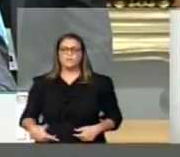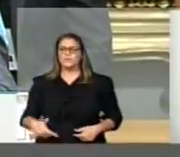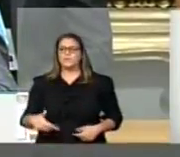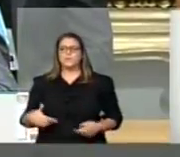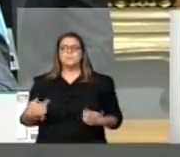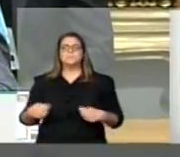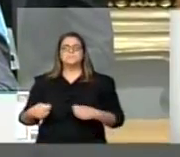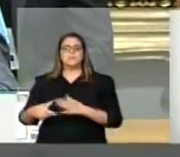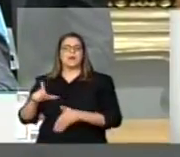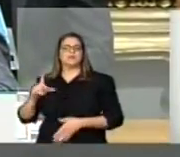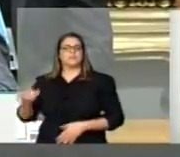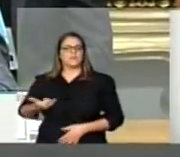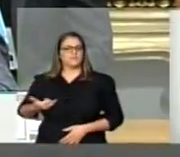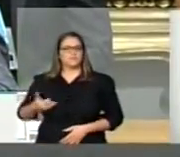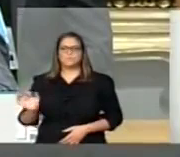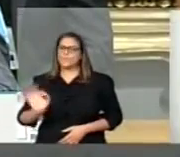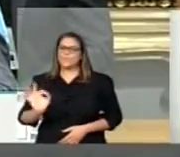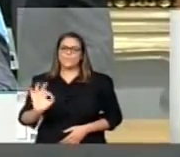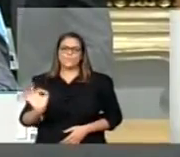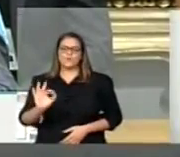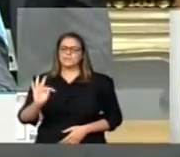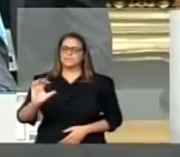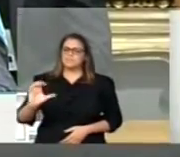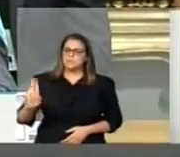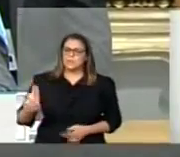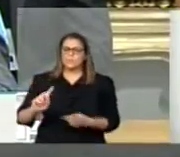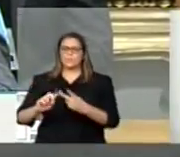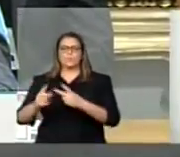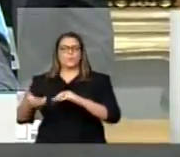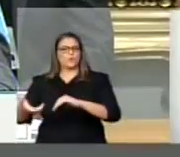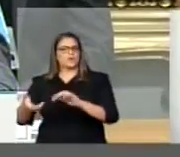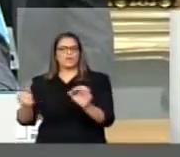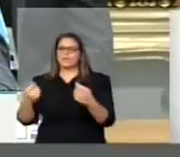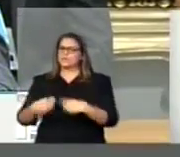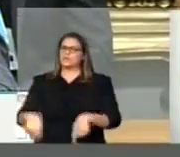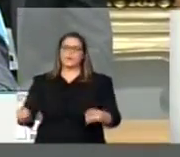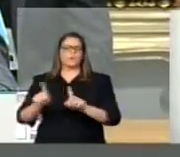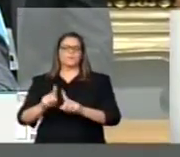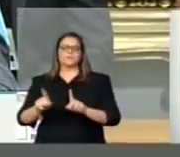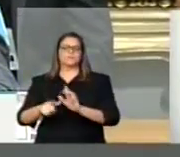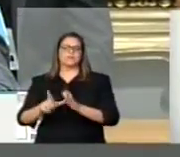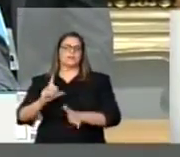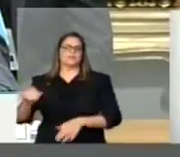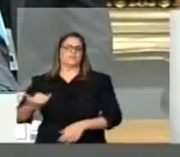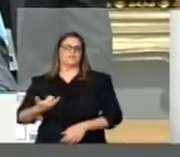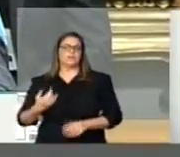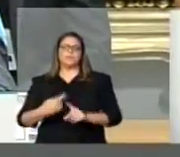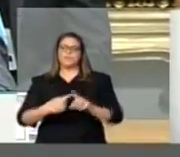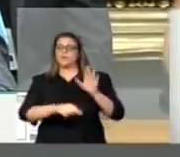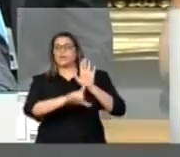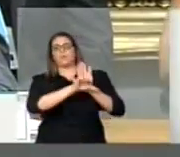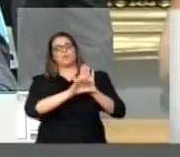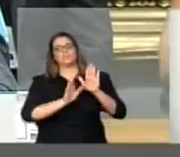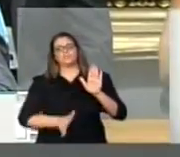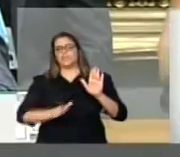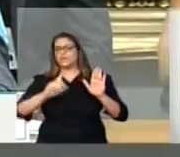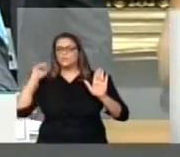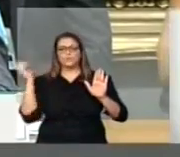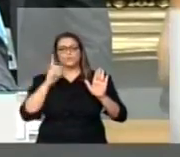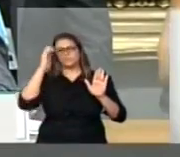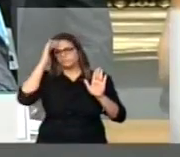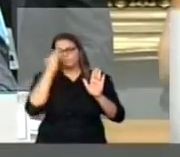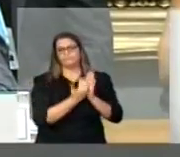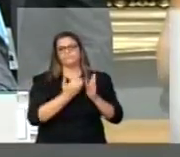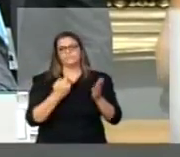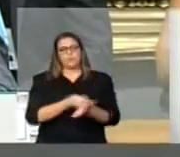nem do TCU, nem do Congresso, para cumprir as leis e a Constituição em vigor. Nenhum agente